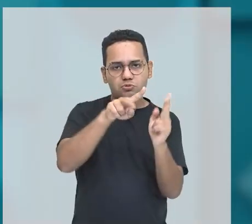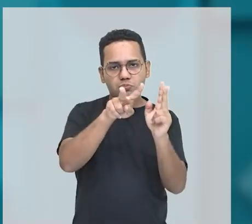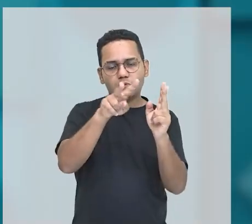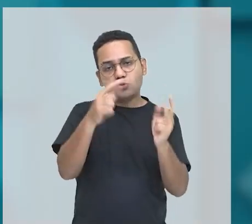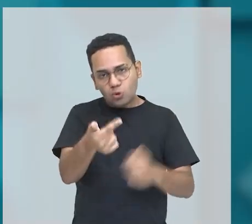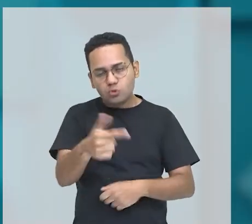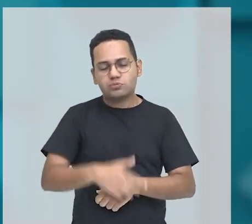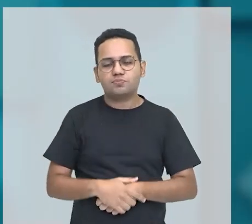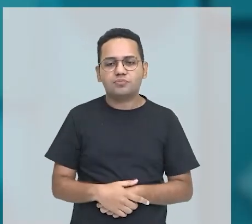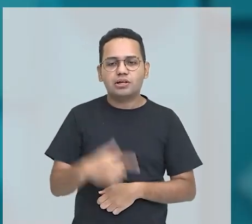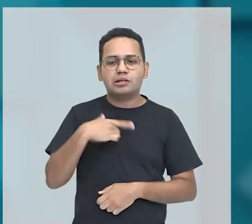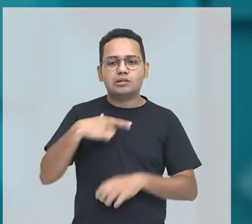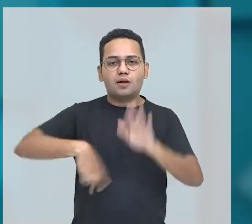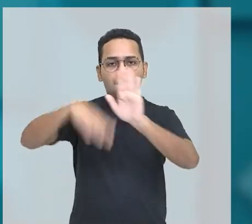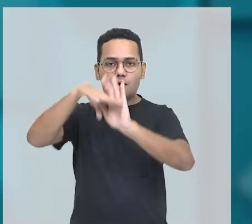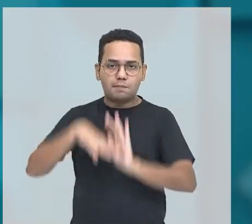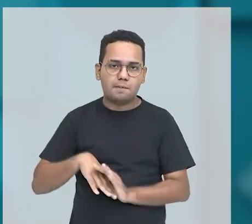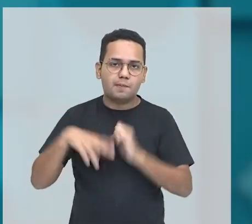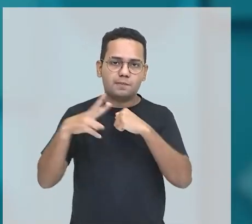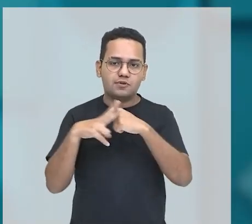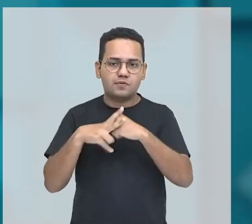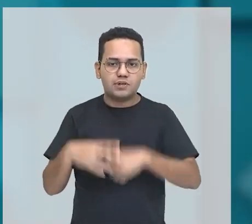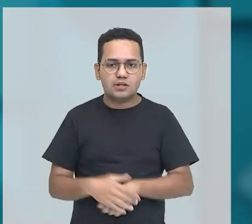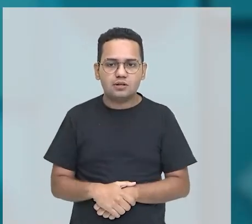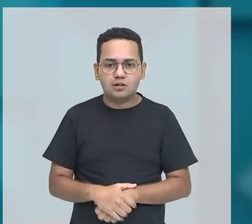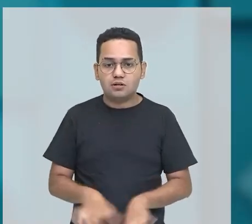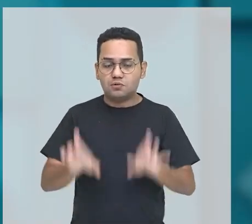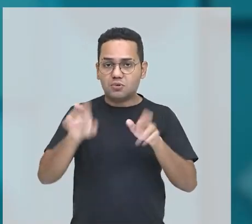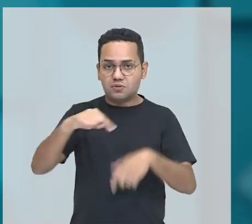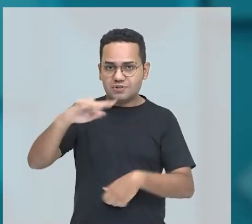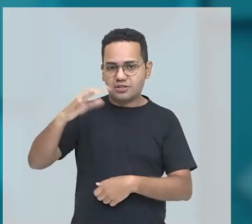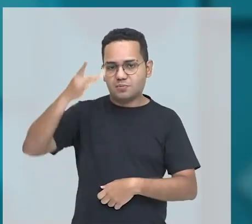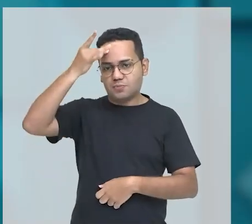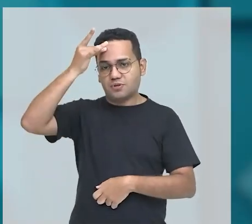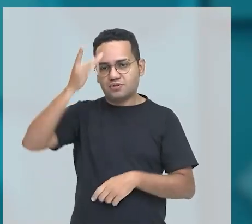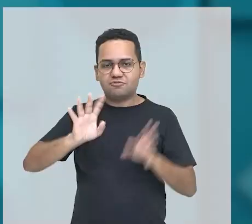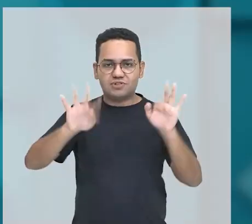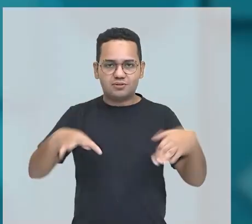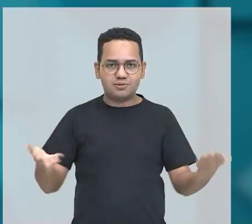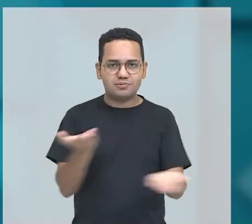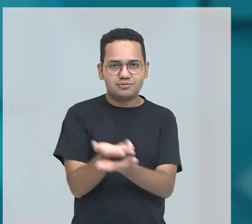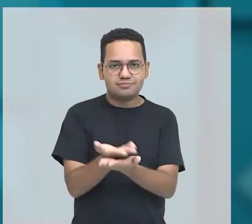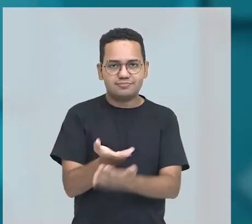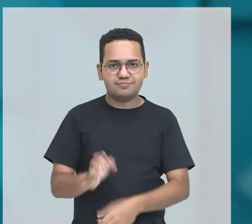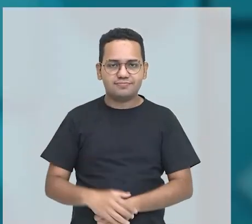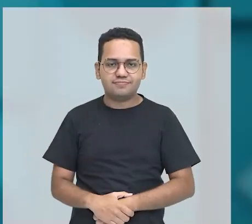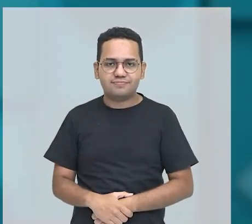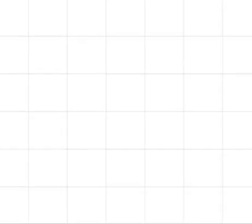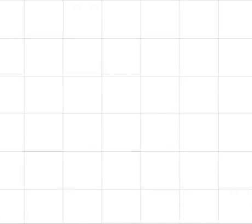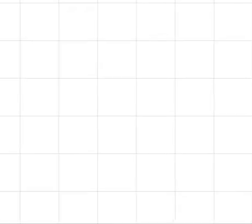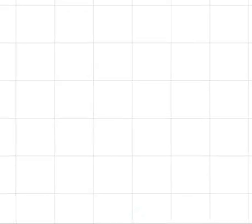de verbos, né, que nós trabalhamos ao longo da aula. Espero que vocês tenham memorizado tudo e a gente vai ficando por aqui.